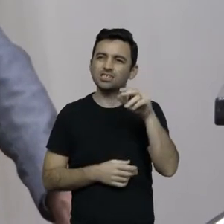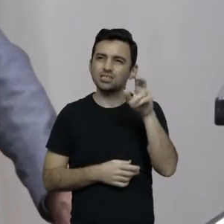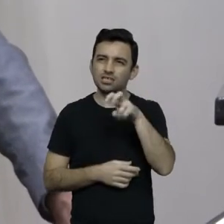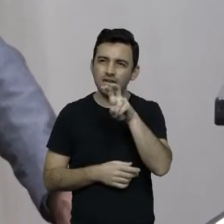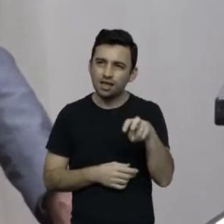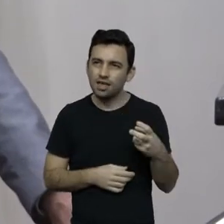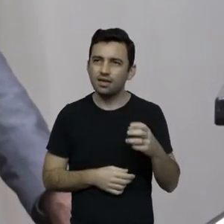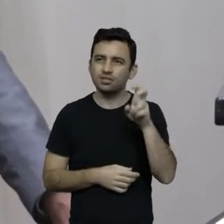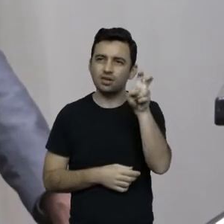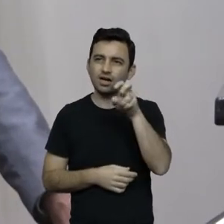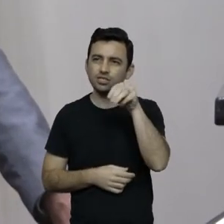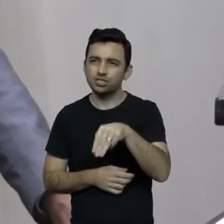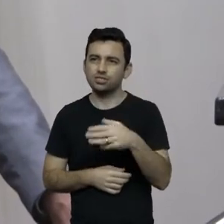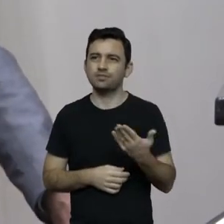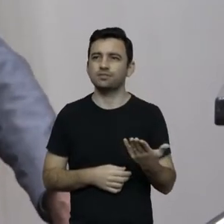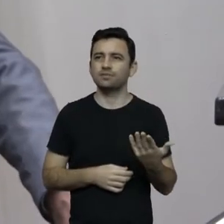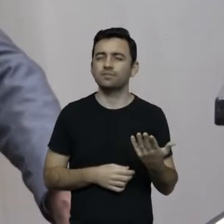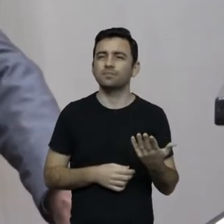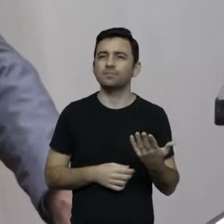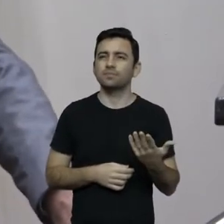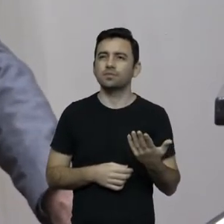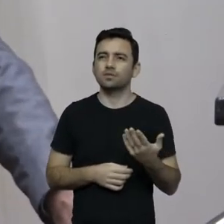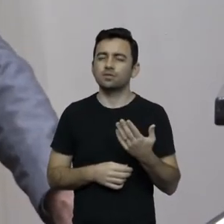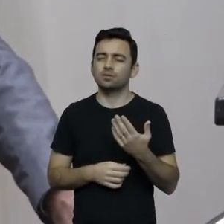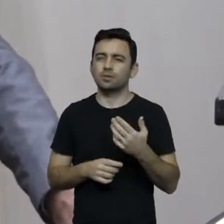cordilheira alta Chapecó